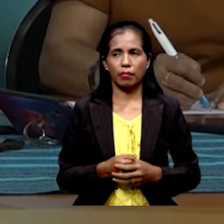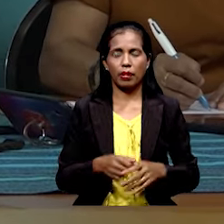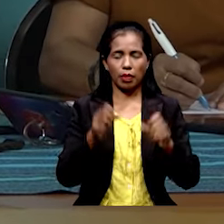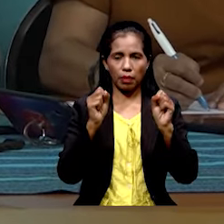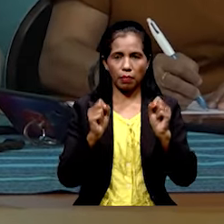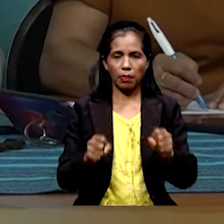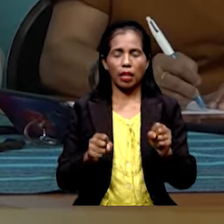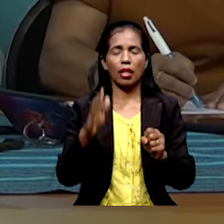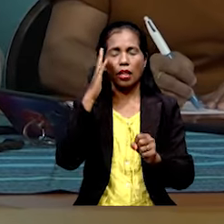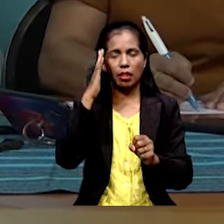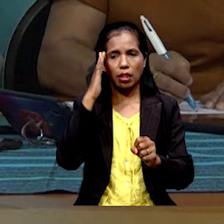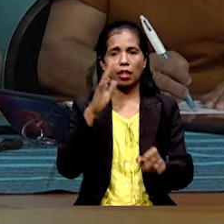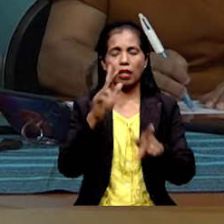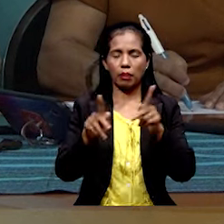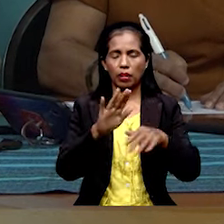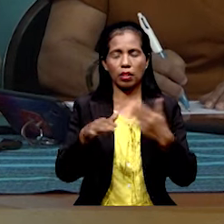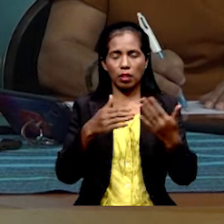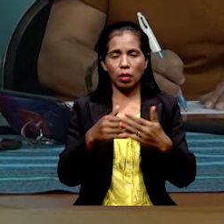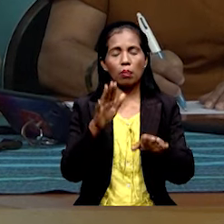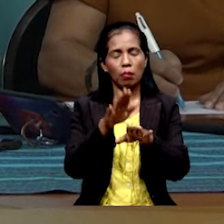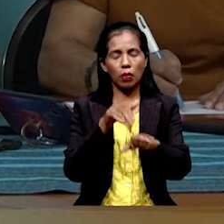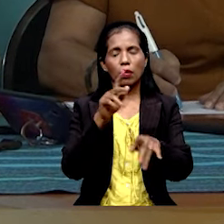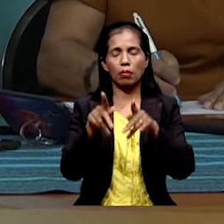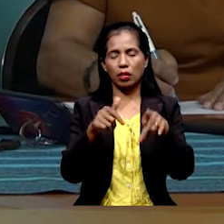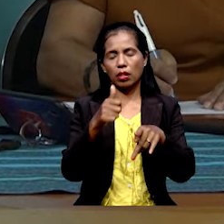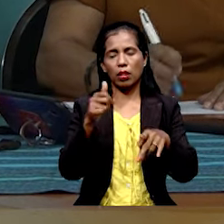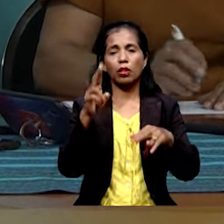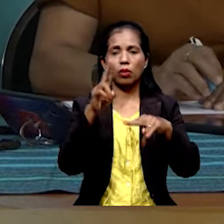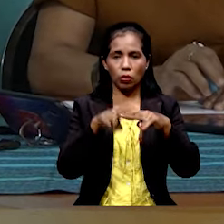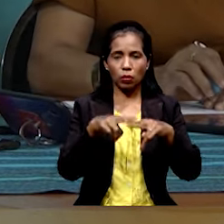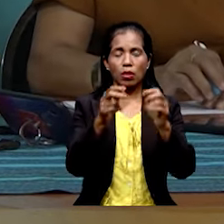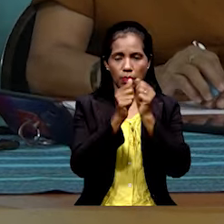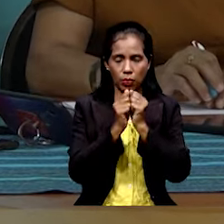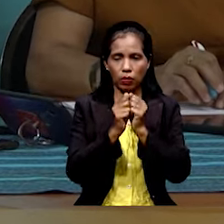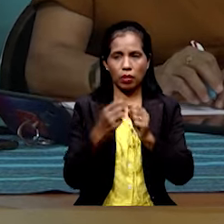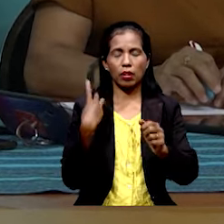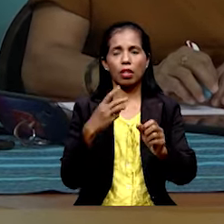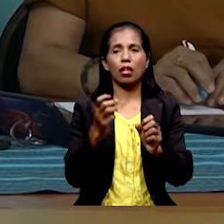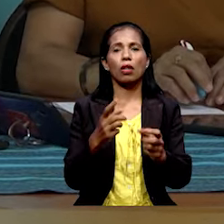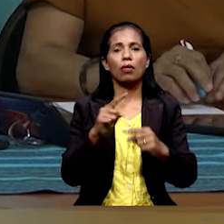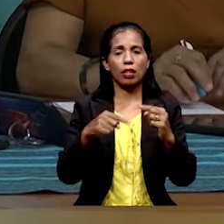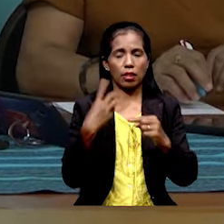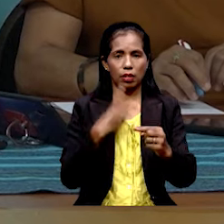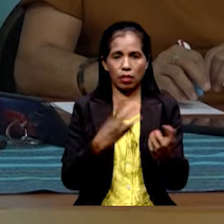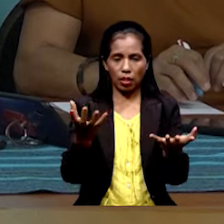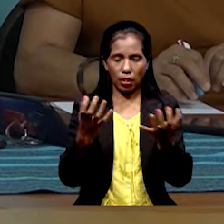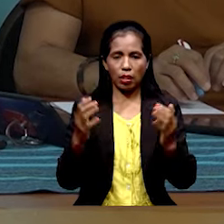bele convence ser selo ato turamoto ne konita kara halo diálogo te tenge